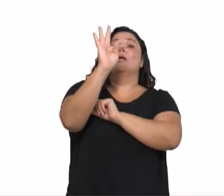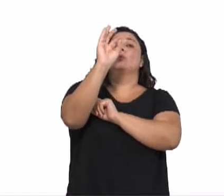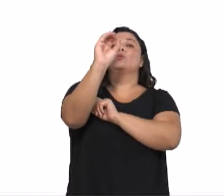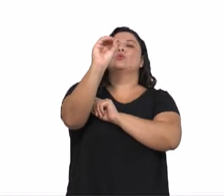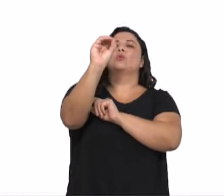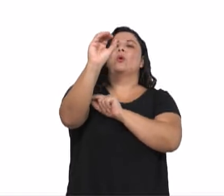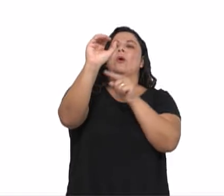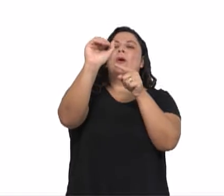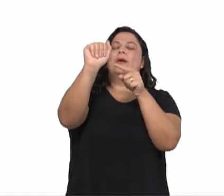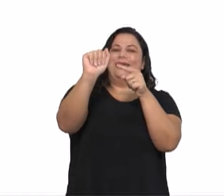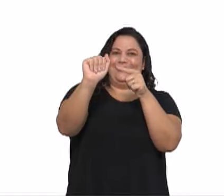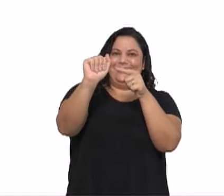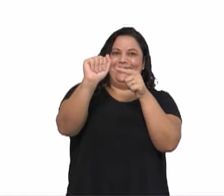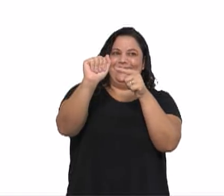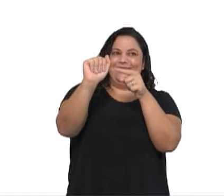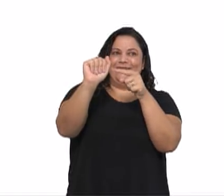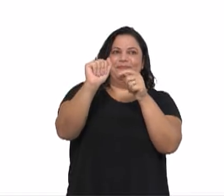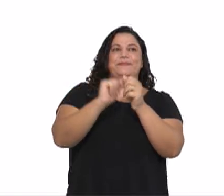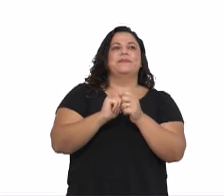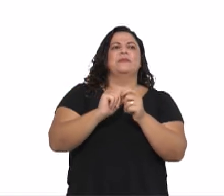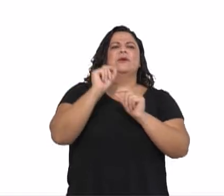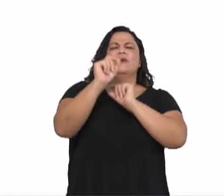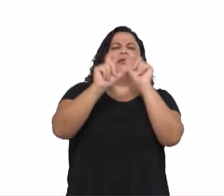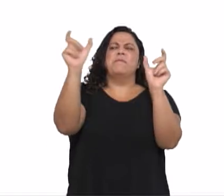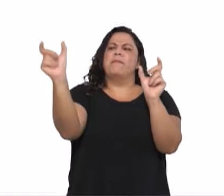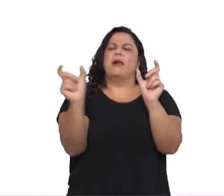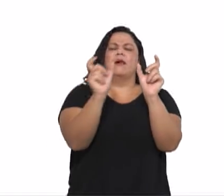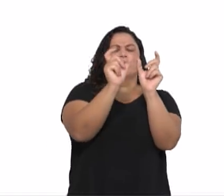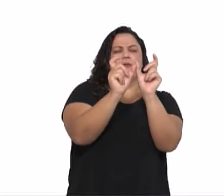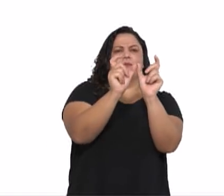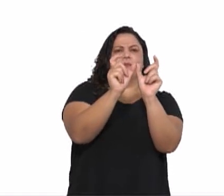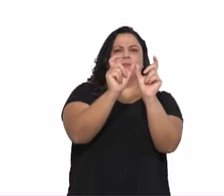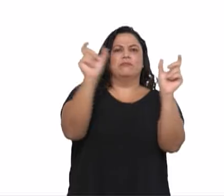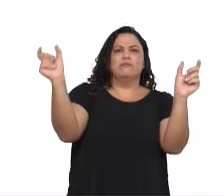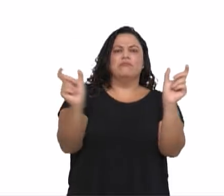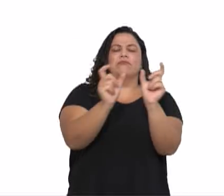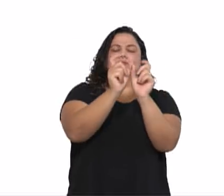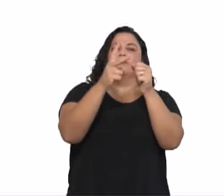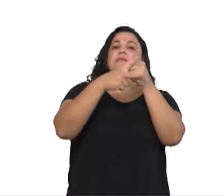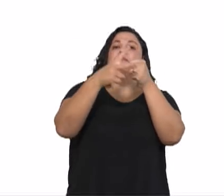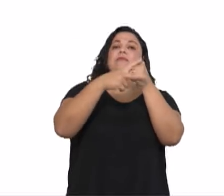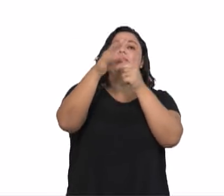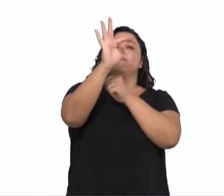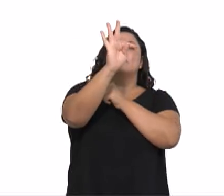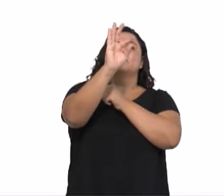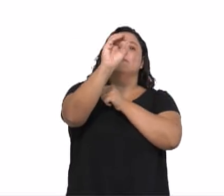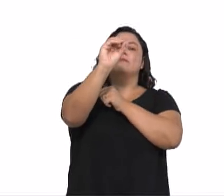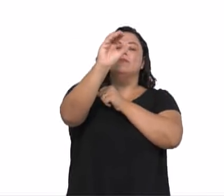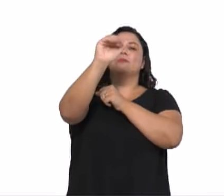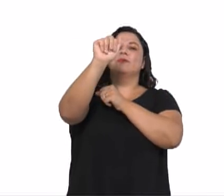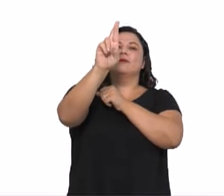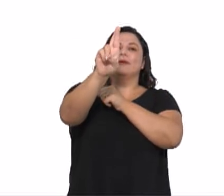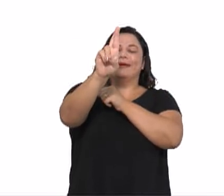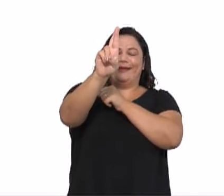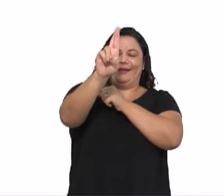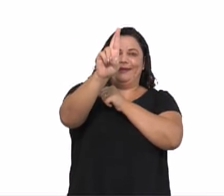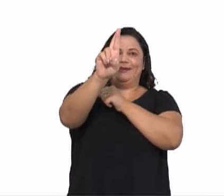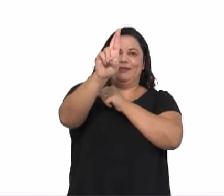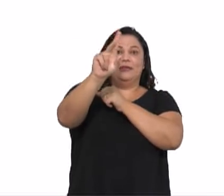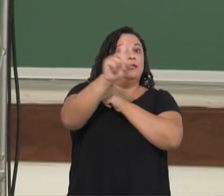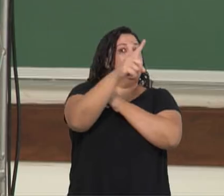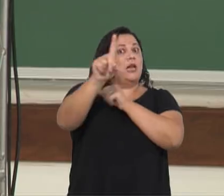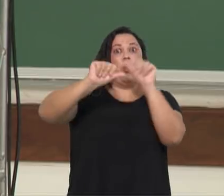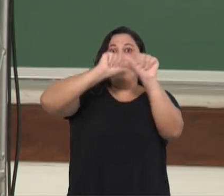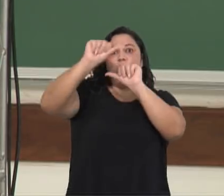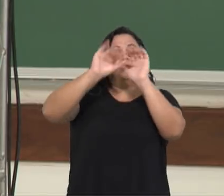Que palavra pode ser inserida como complemento do verbo tocar, sem alterar o sentido do texto?